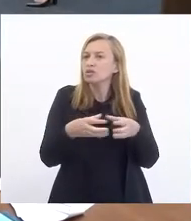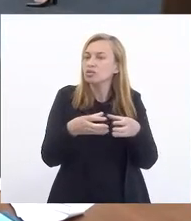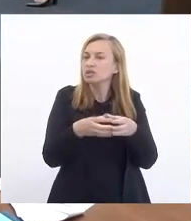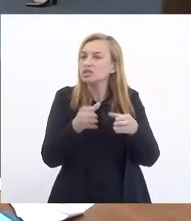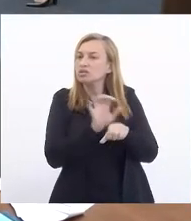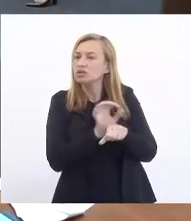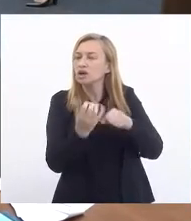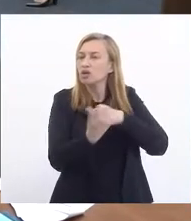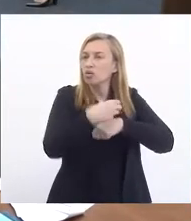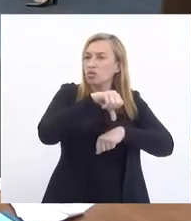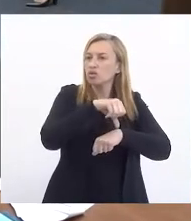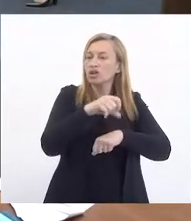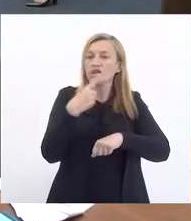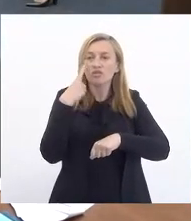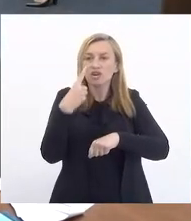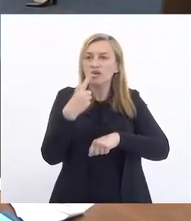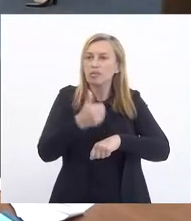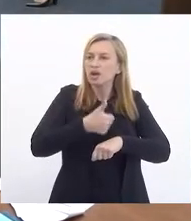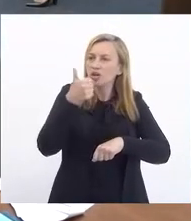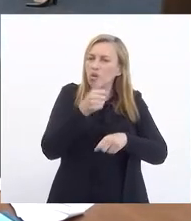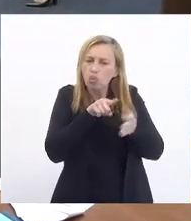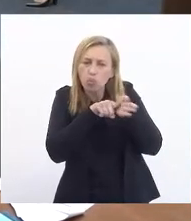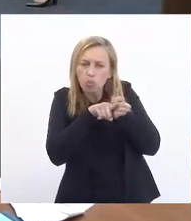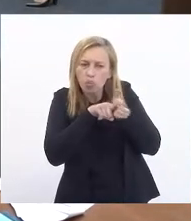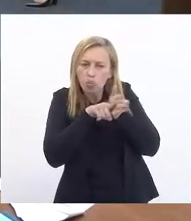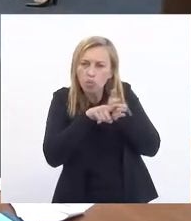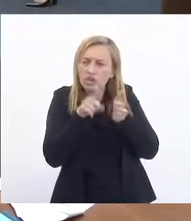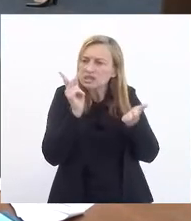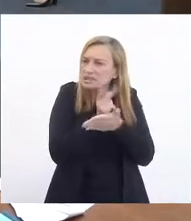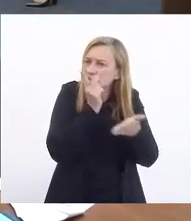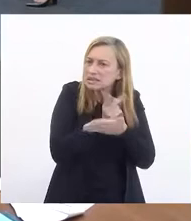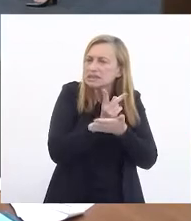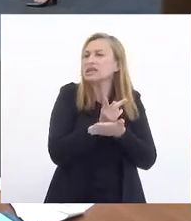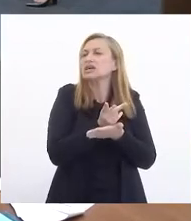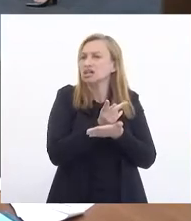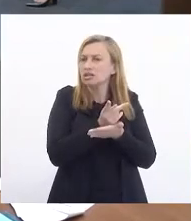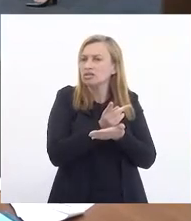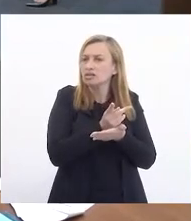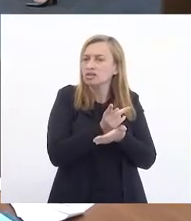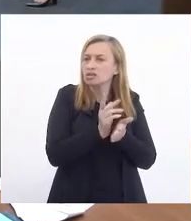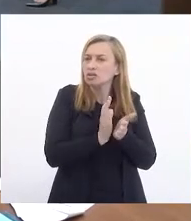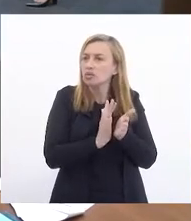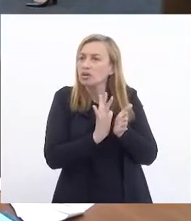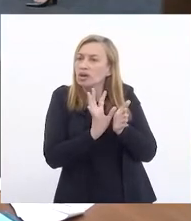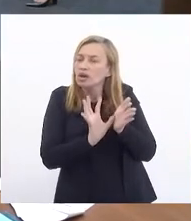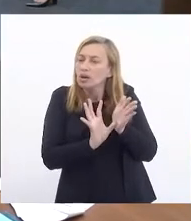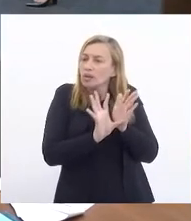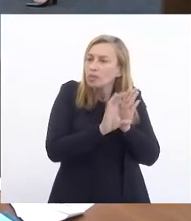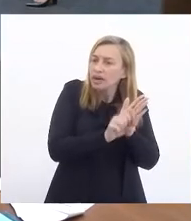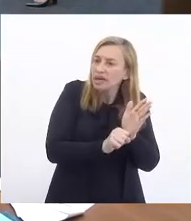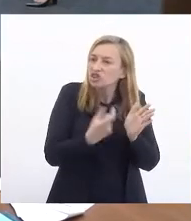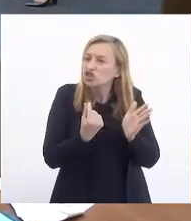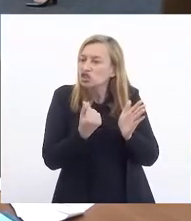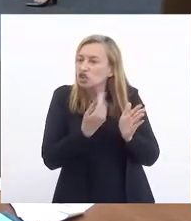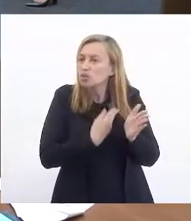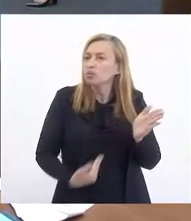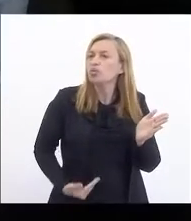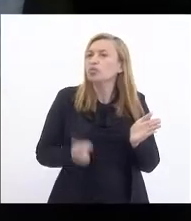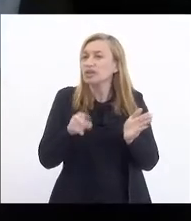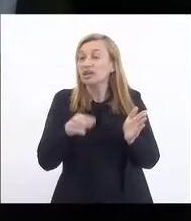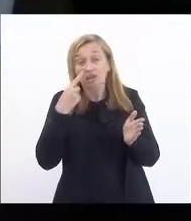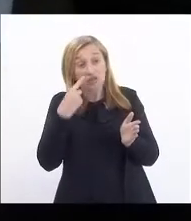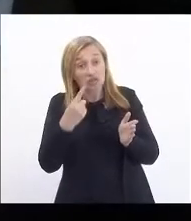no sentido de apurar essas irregularidades que estão lesando os cofres públicos então a está vendo que o filme está repetindo